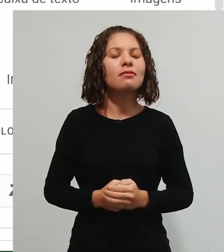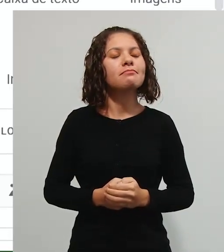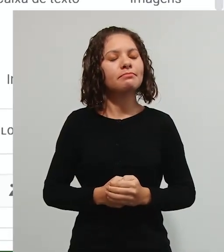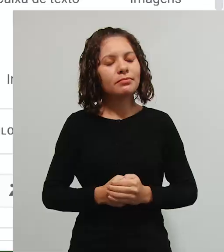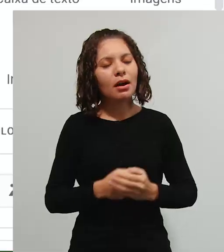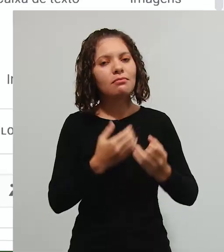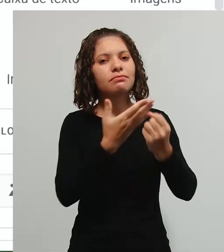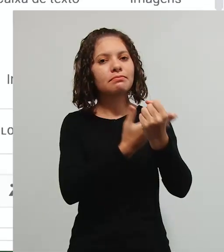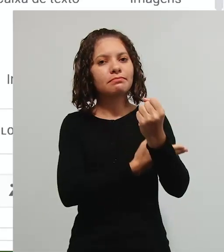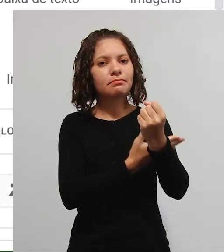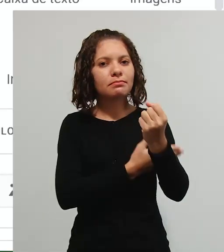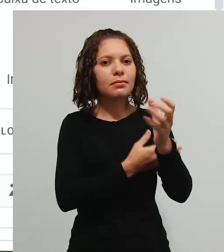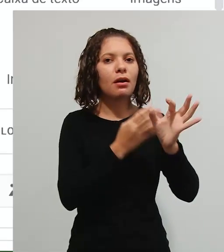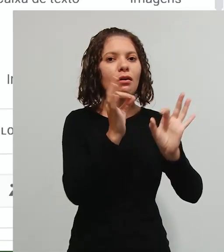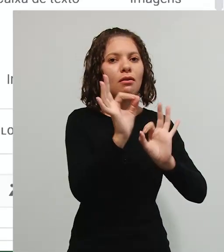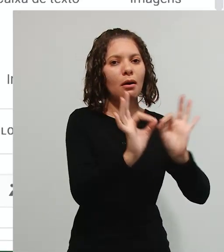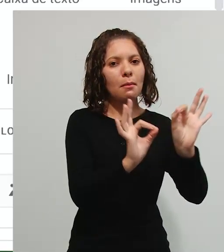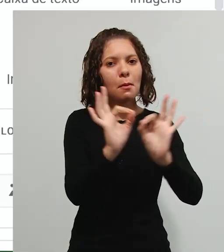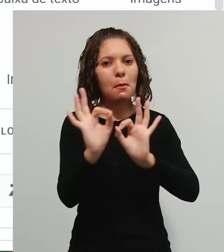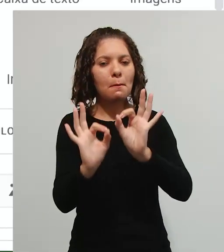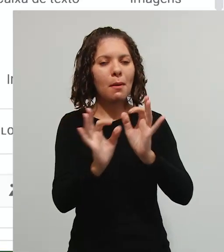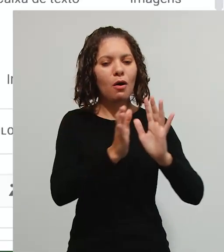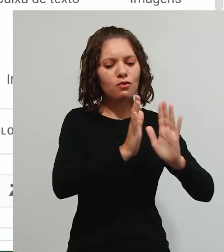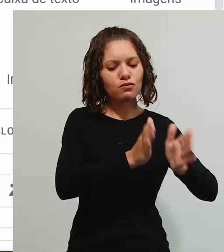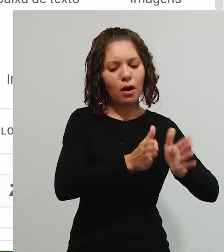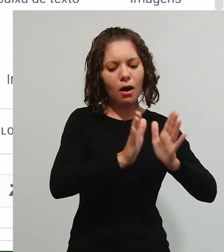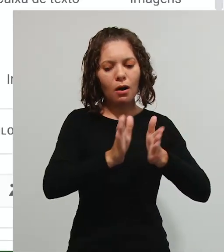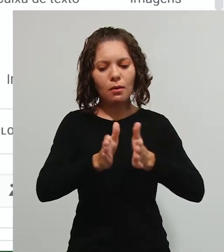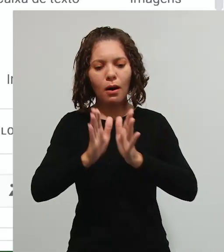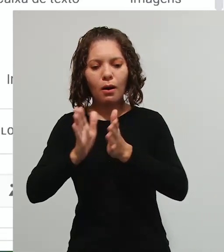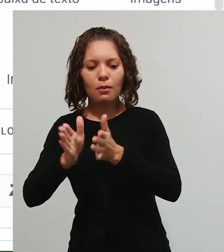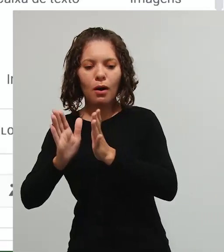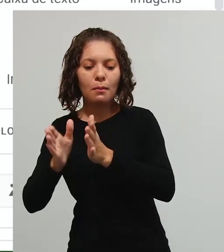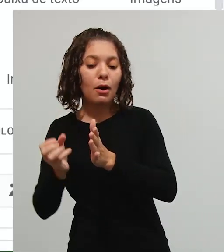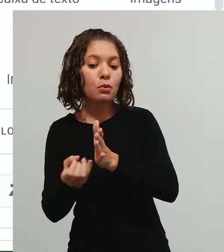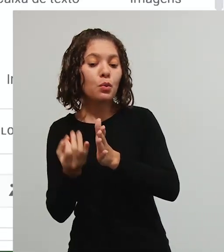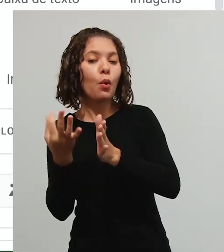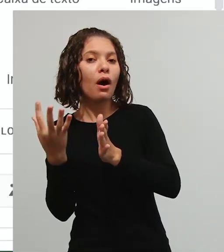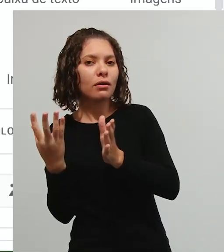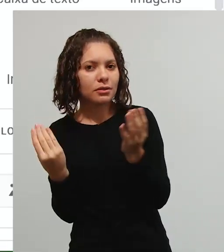organizado em tantas sessões,